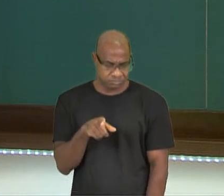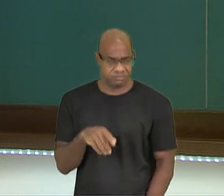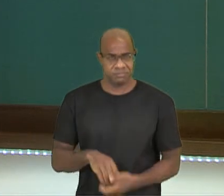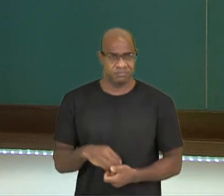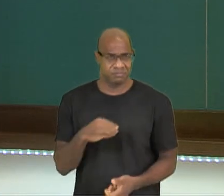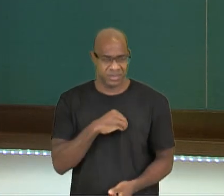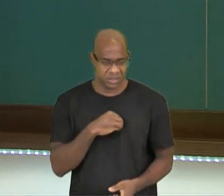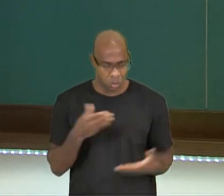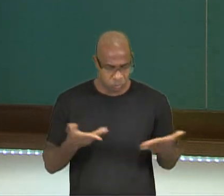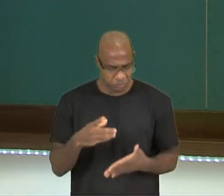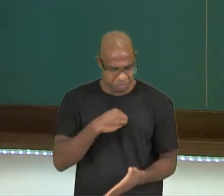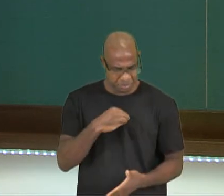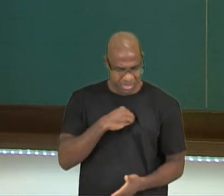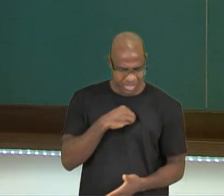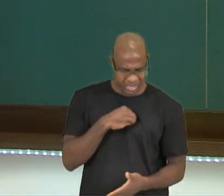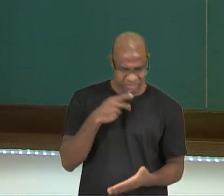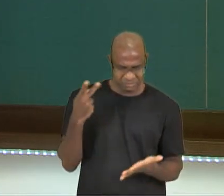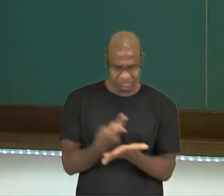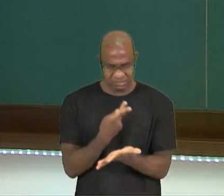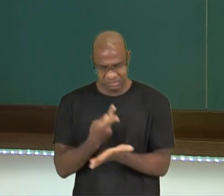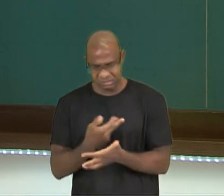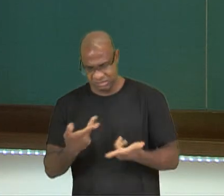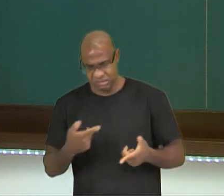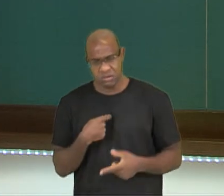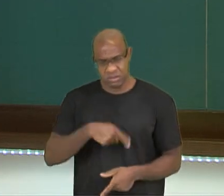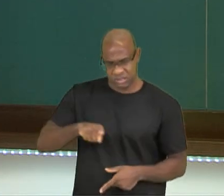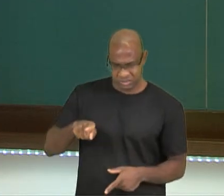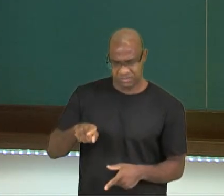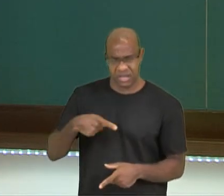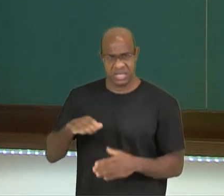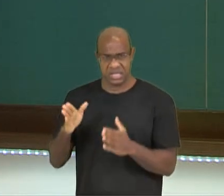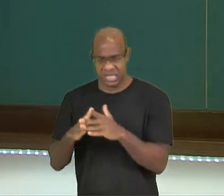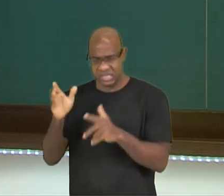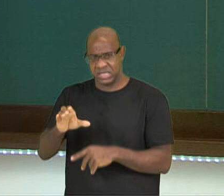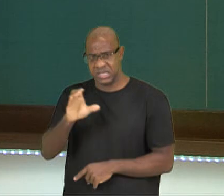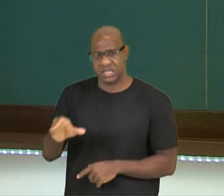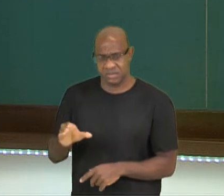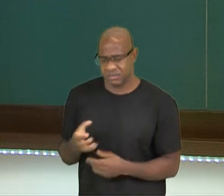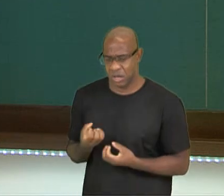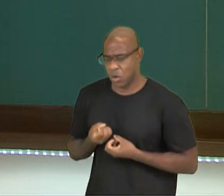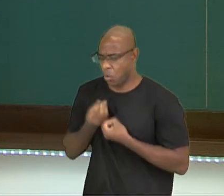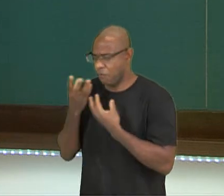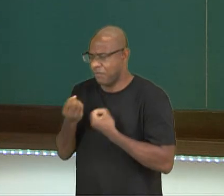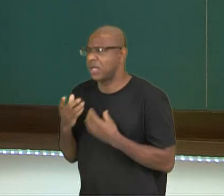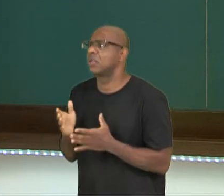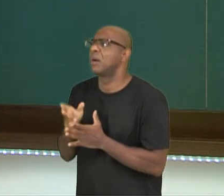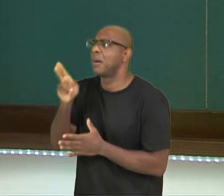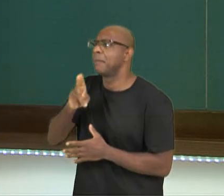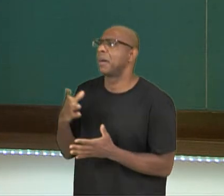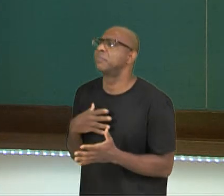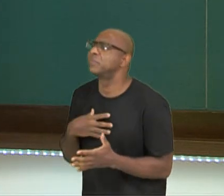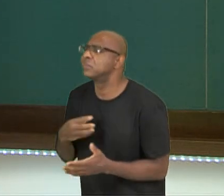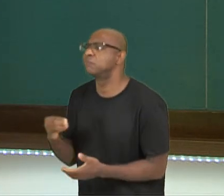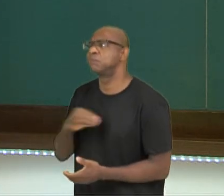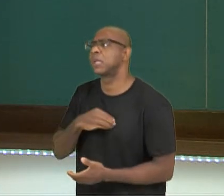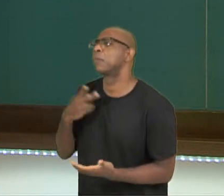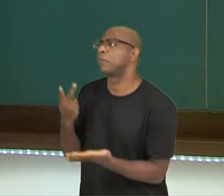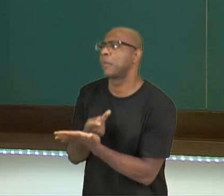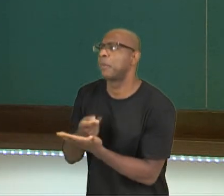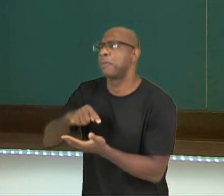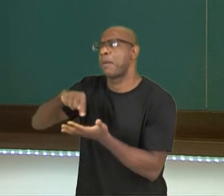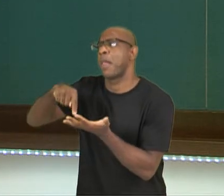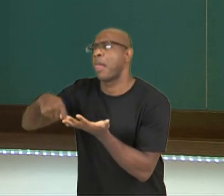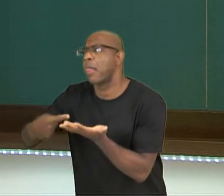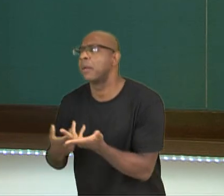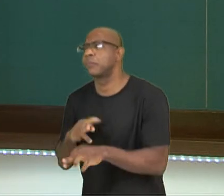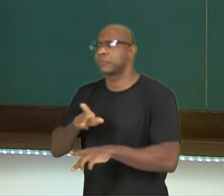com o padre e ele te dá a sua penitência. Naquela época não, naquela época a gente tinha a